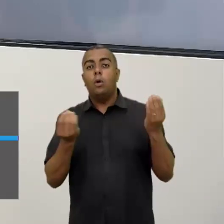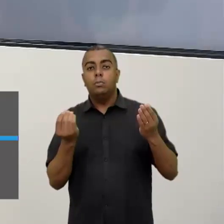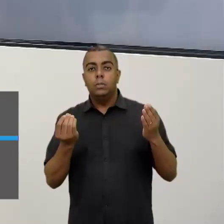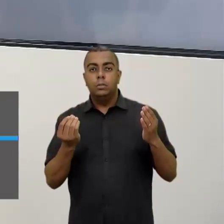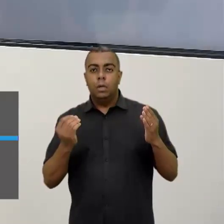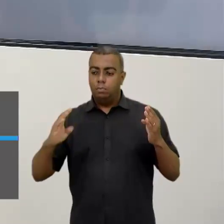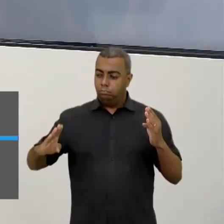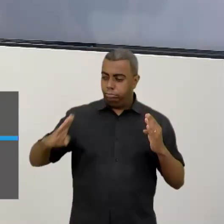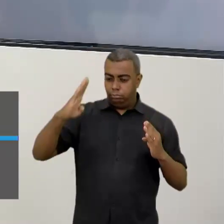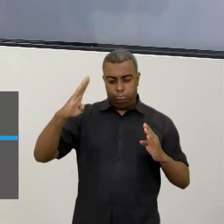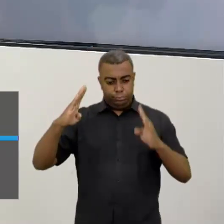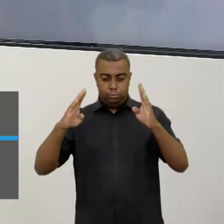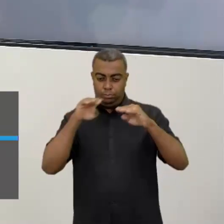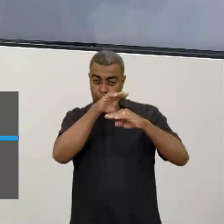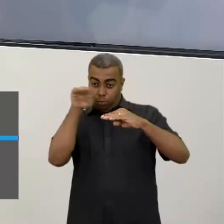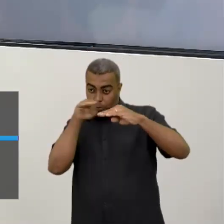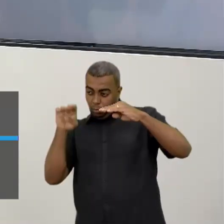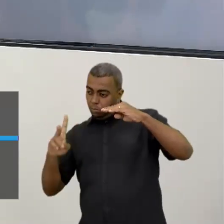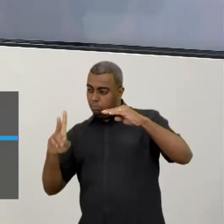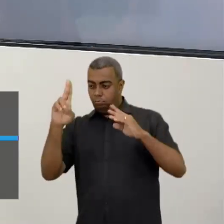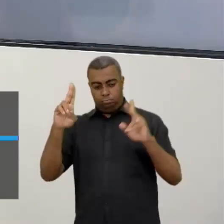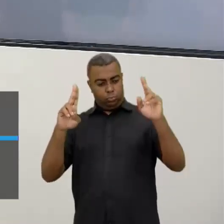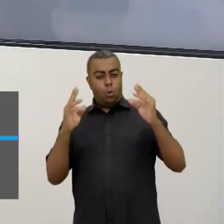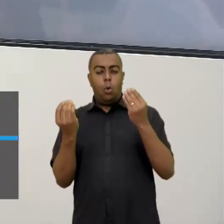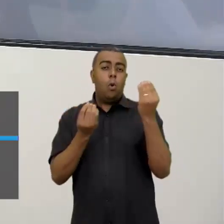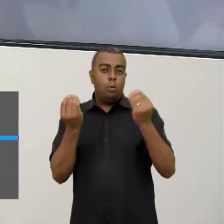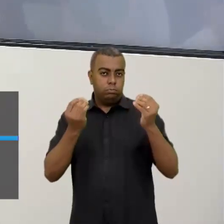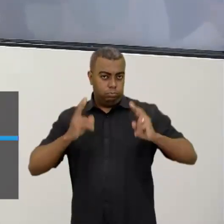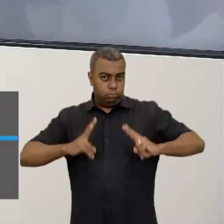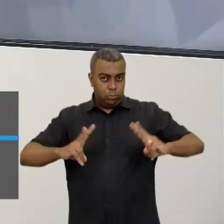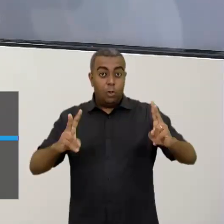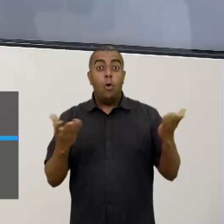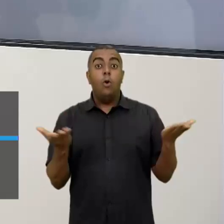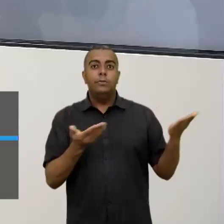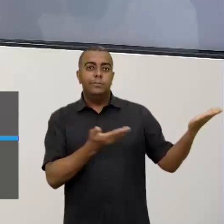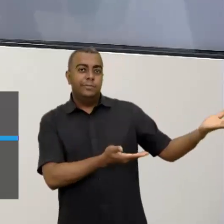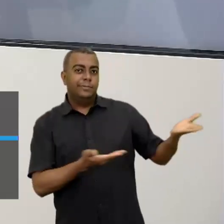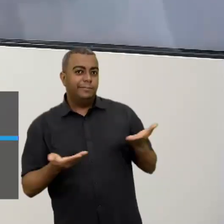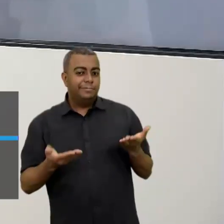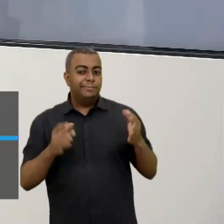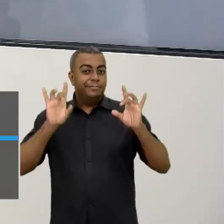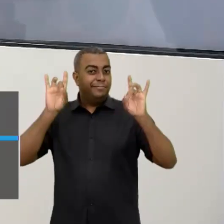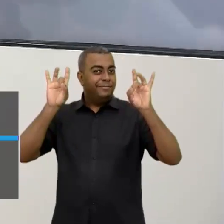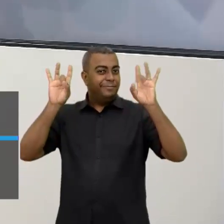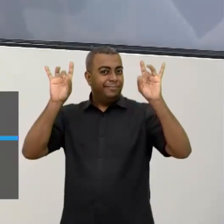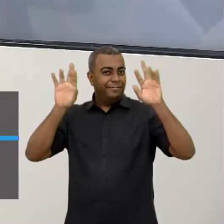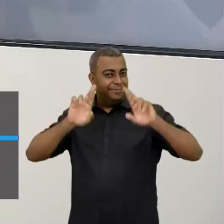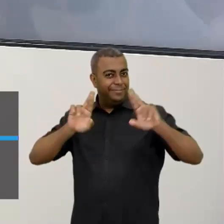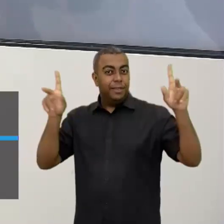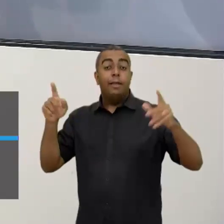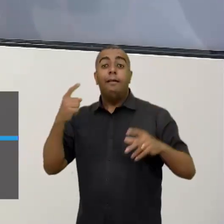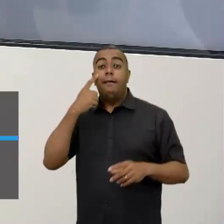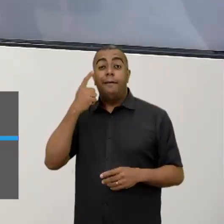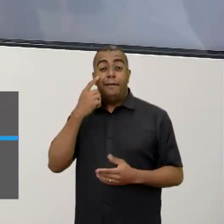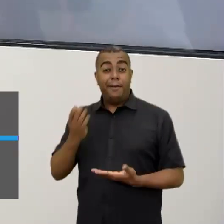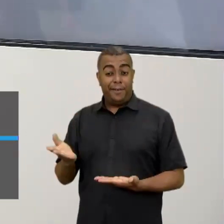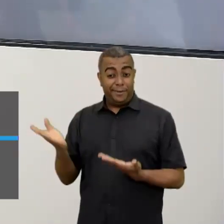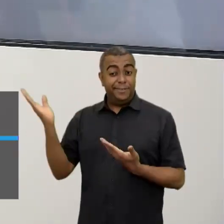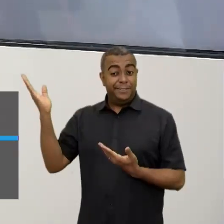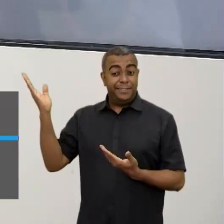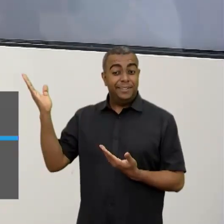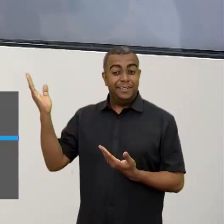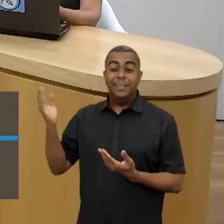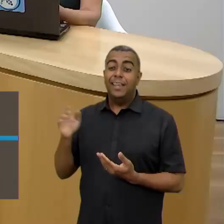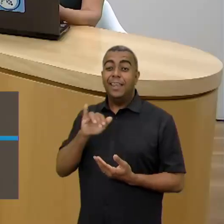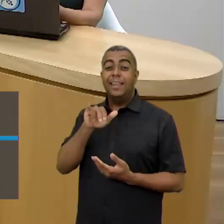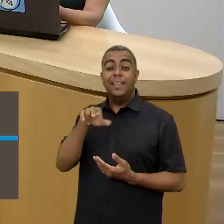entre segmentos de reta, beleza? Hoje a gente tem uma convidada diferente aqui, que eu vou chamar para cumprimentar vocês.